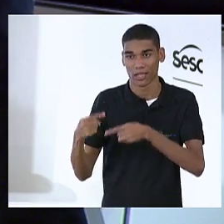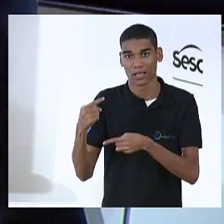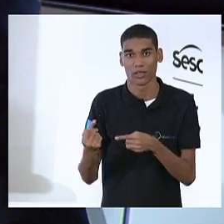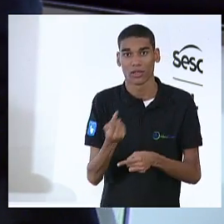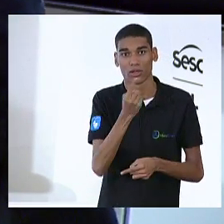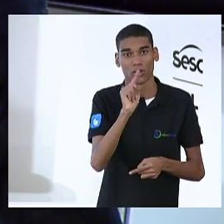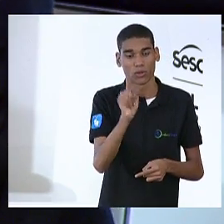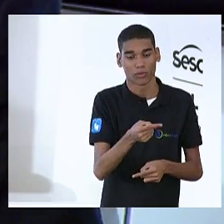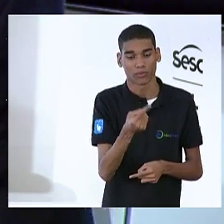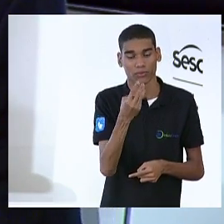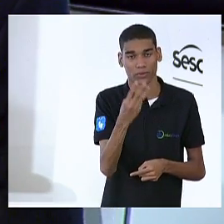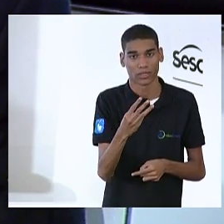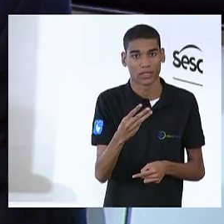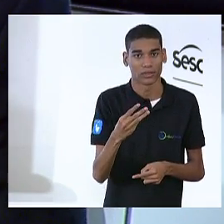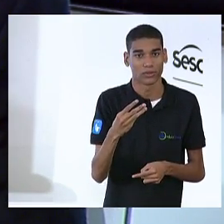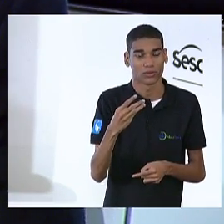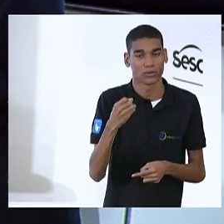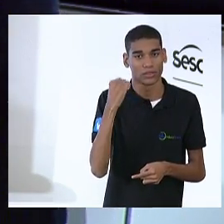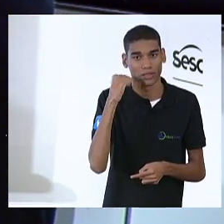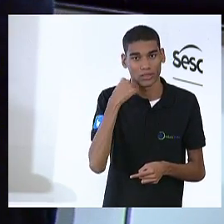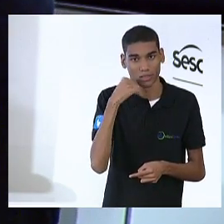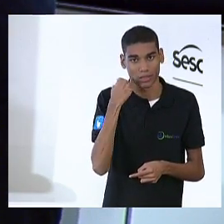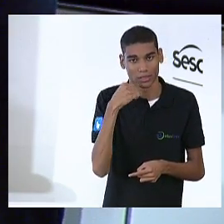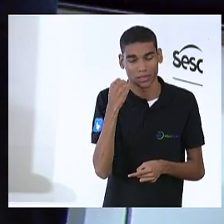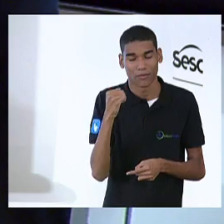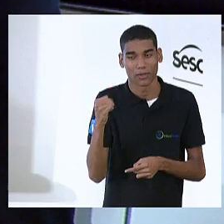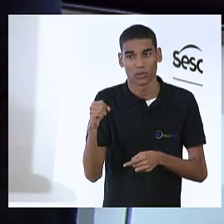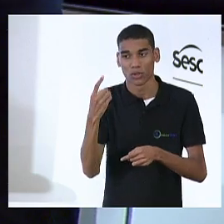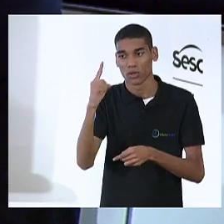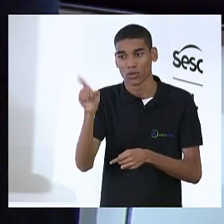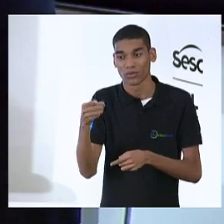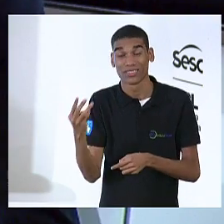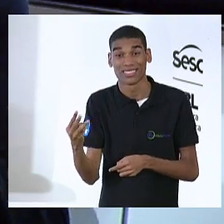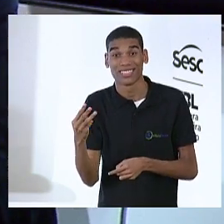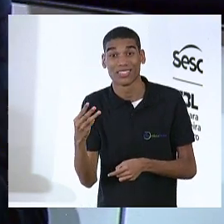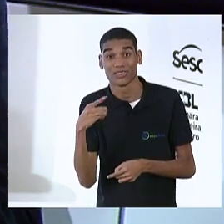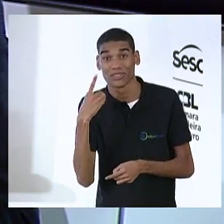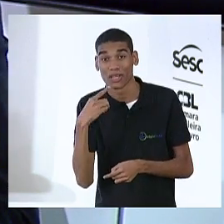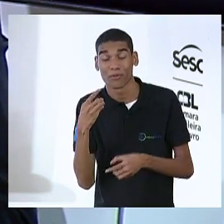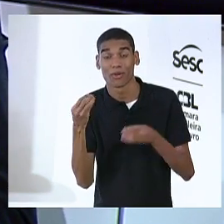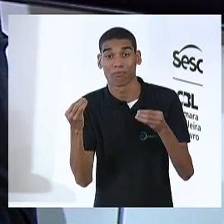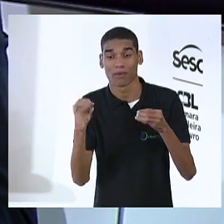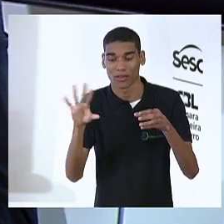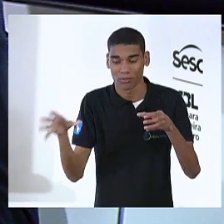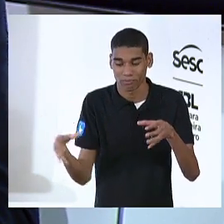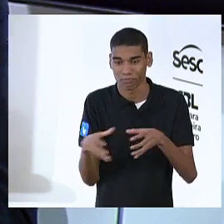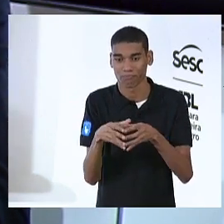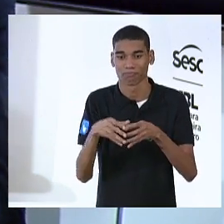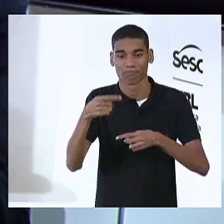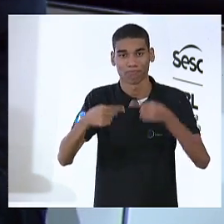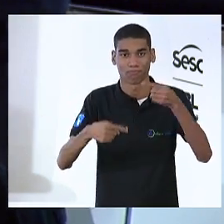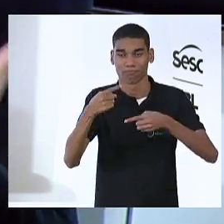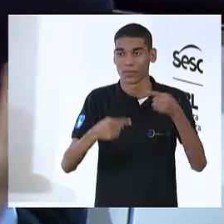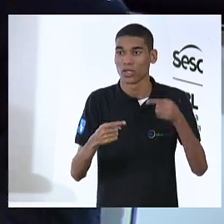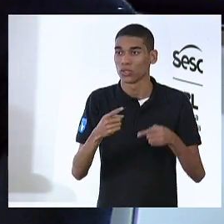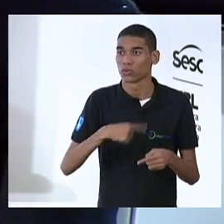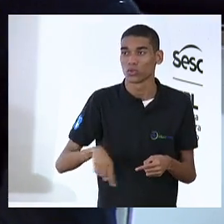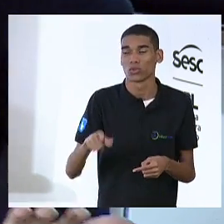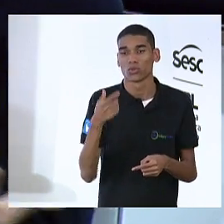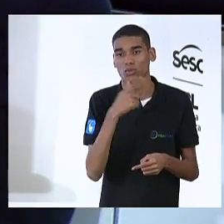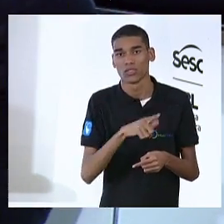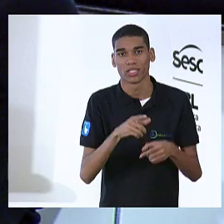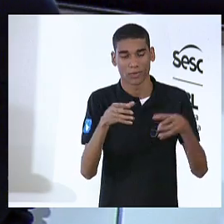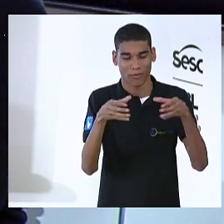um terço de senadores para poder fazer um partido. Ué, quem tem isso? Só conseguiram fazer dois partidos. Um partido a favor